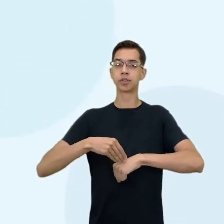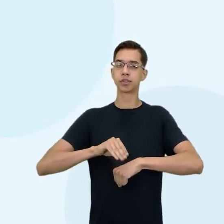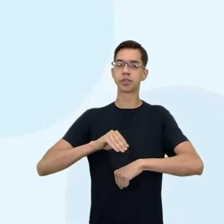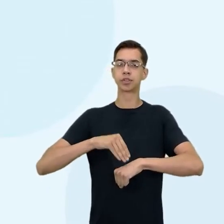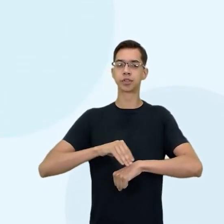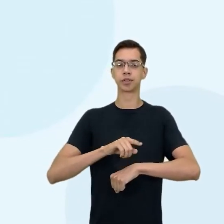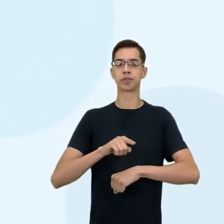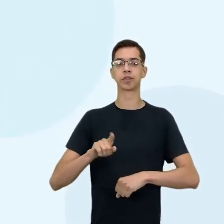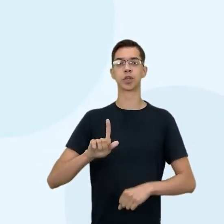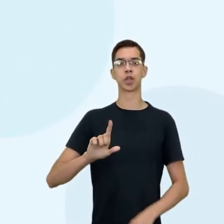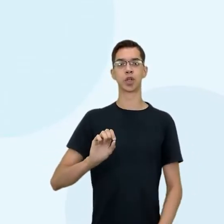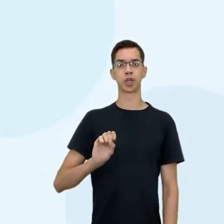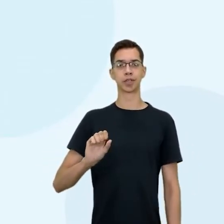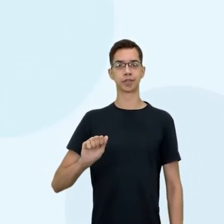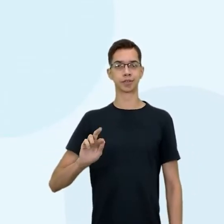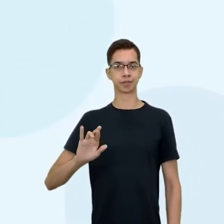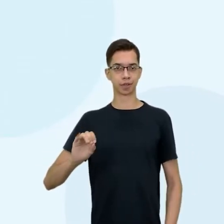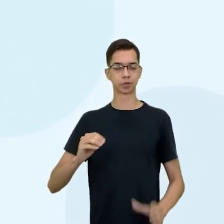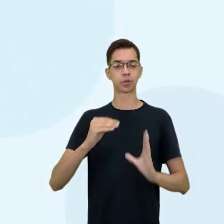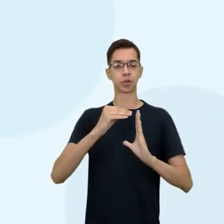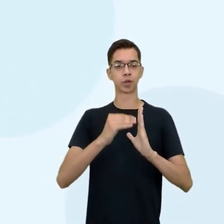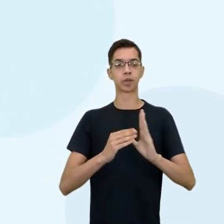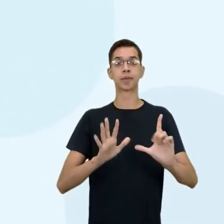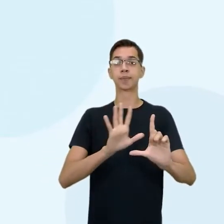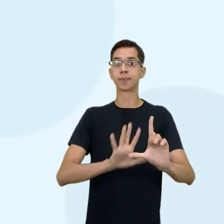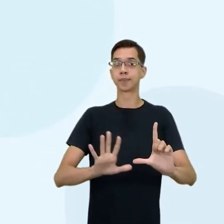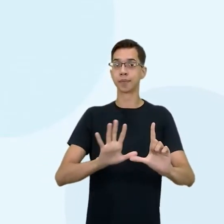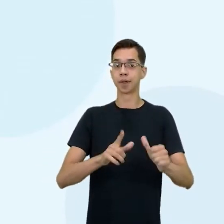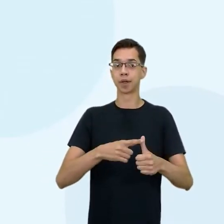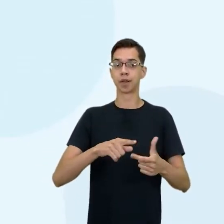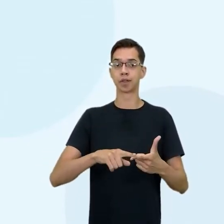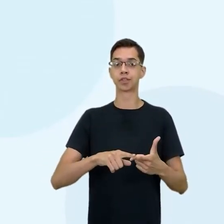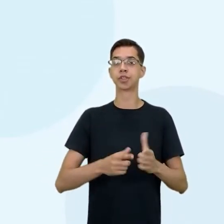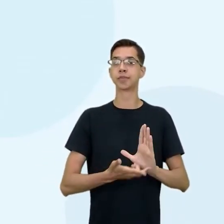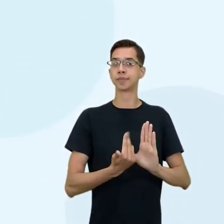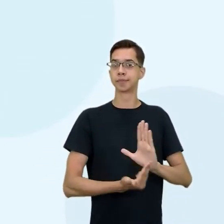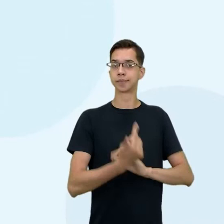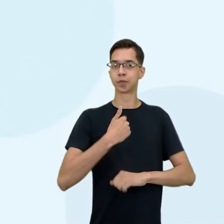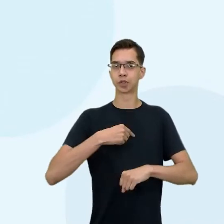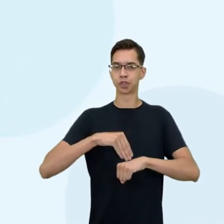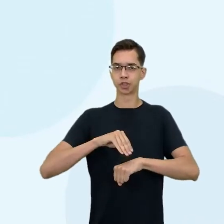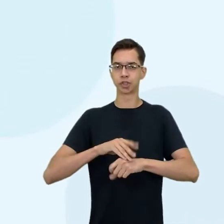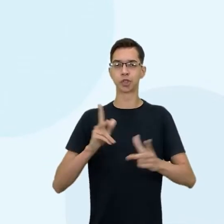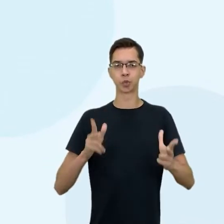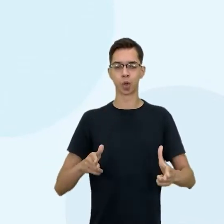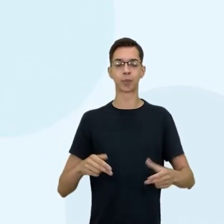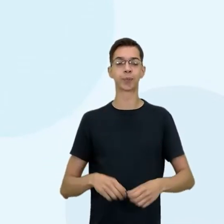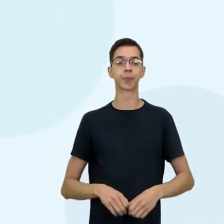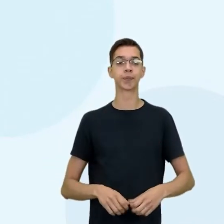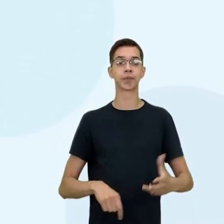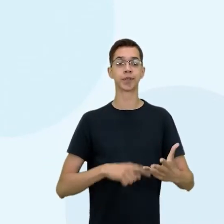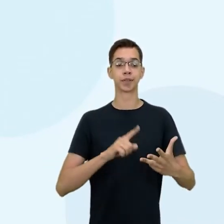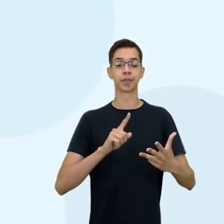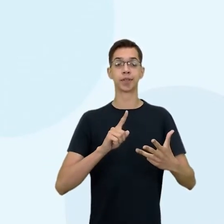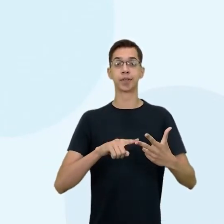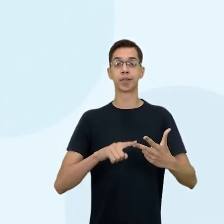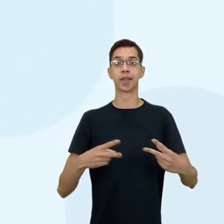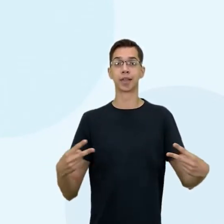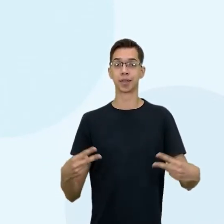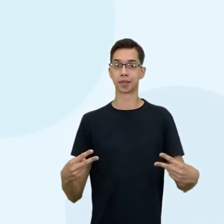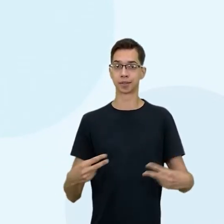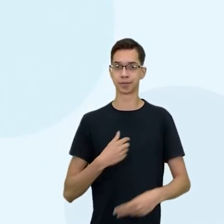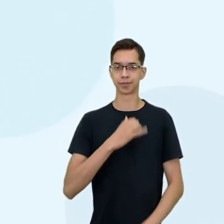no glossário, vocês colocarem as imagens, ilustrações, como eu sugeri, os links, né, assim como eu coloquei ali do